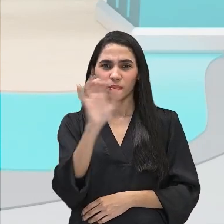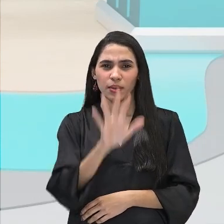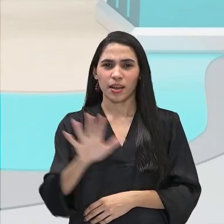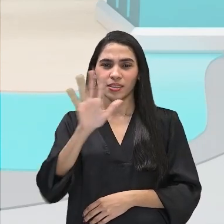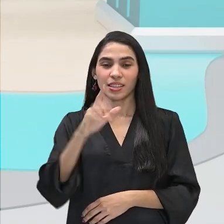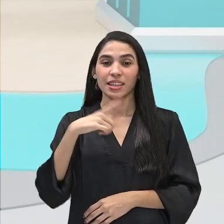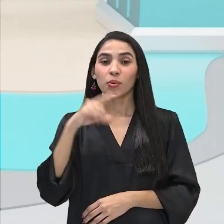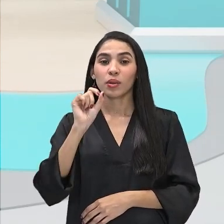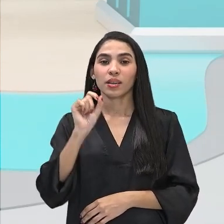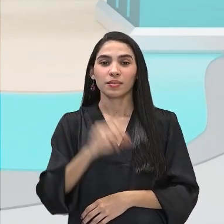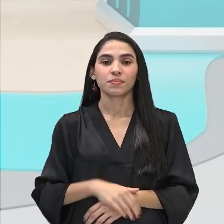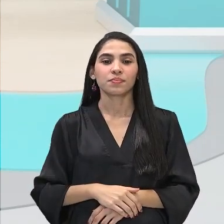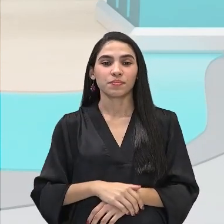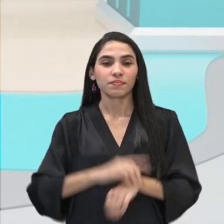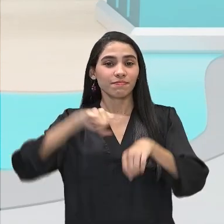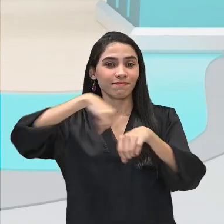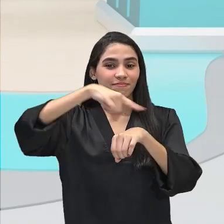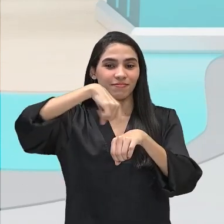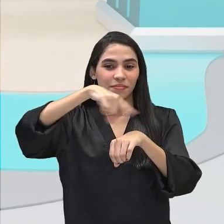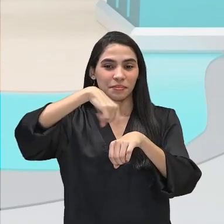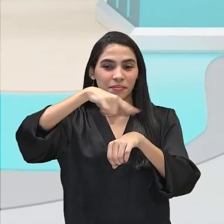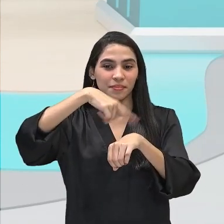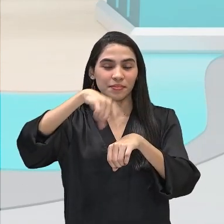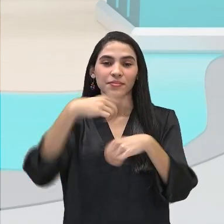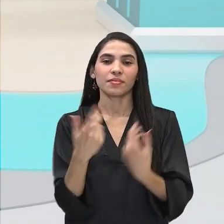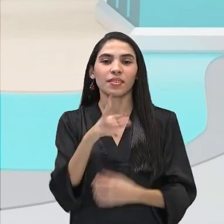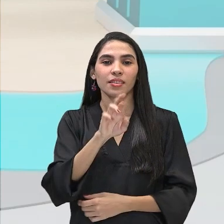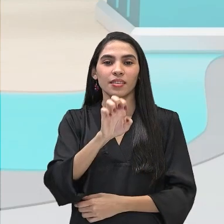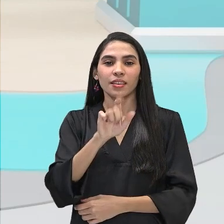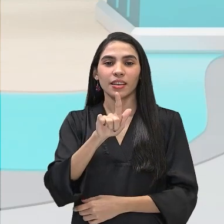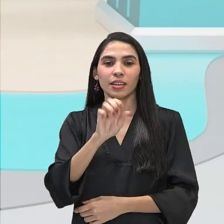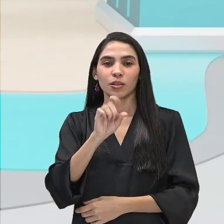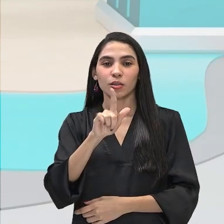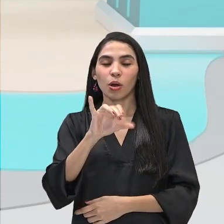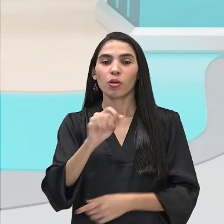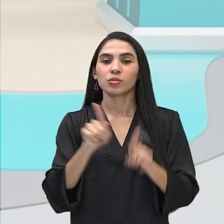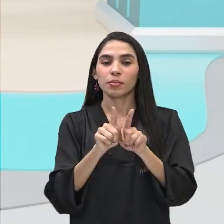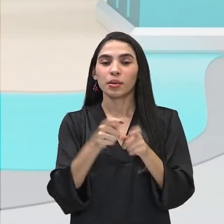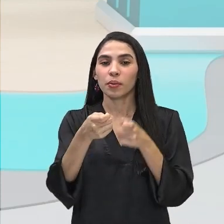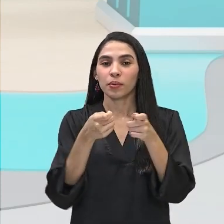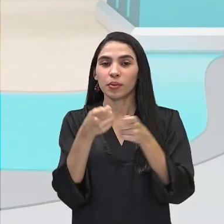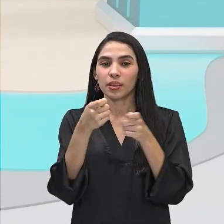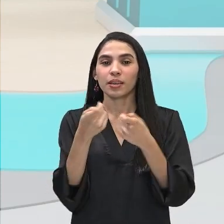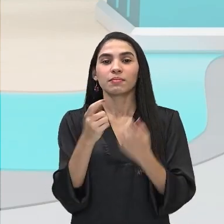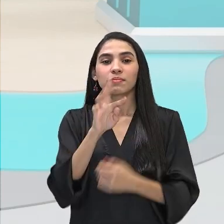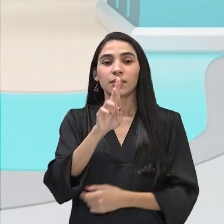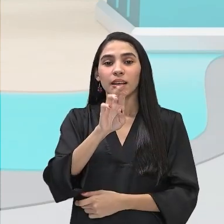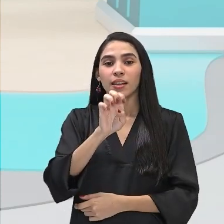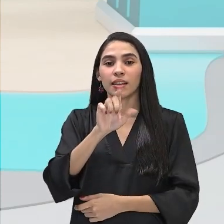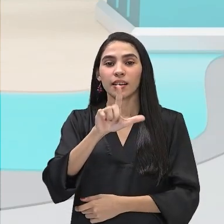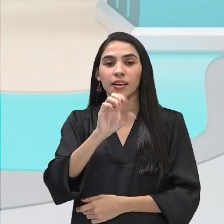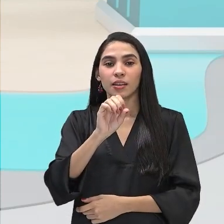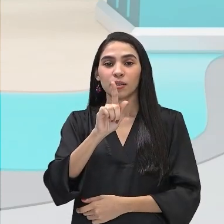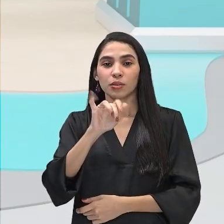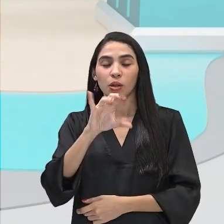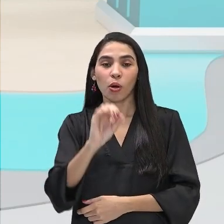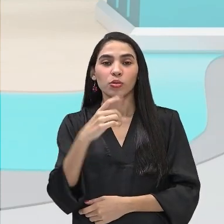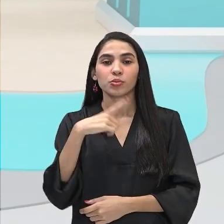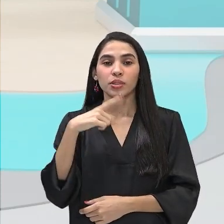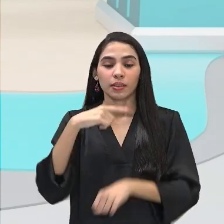Apareceu agora também algo que é mais próximo da nossa realidade também para controlar o tempo, né? O relógio, no caso aqui de